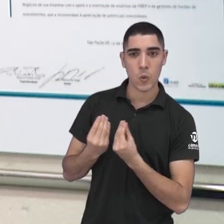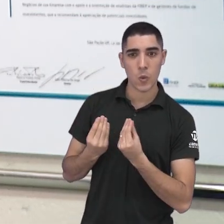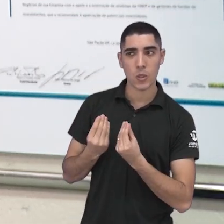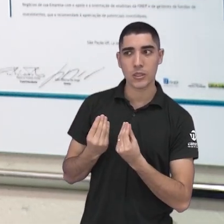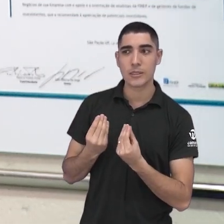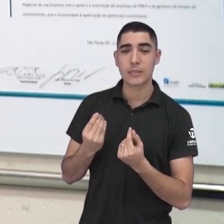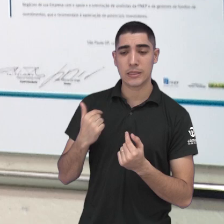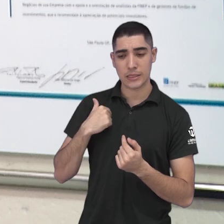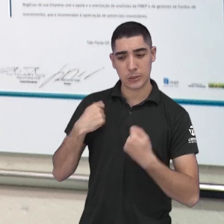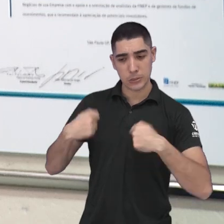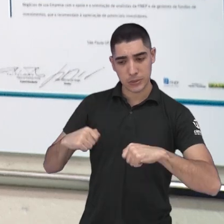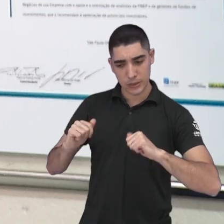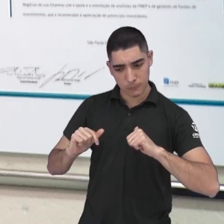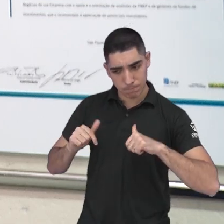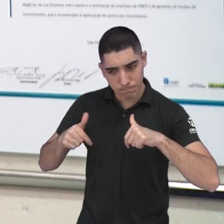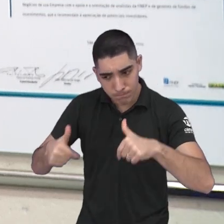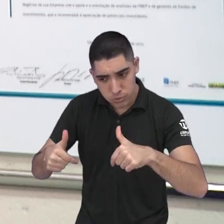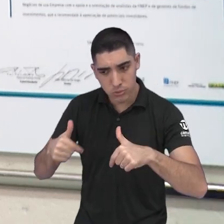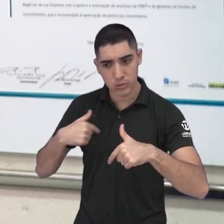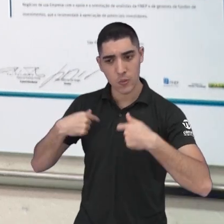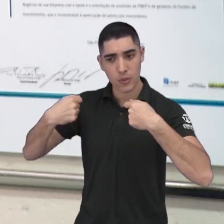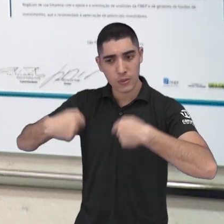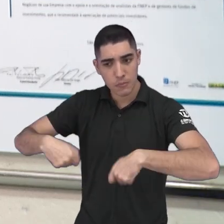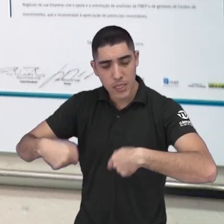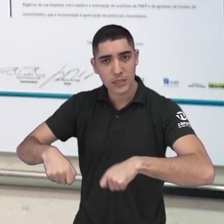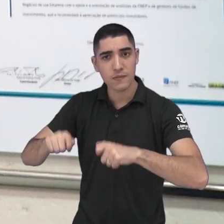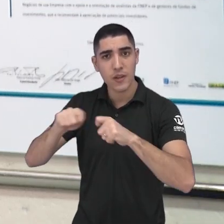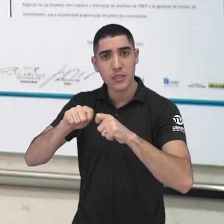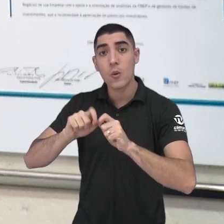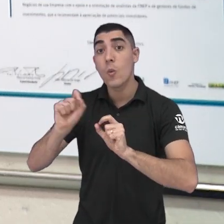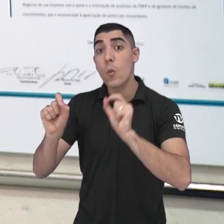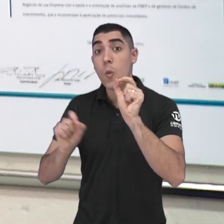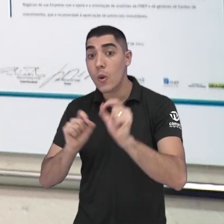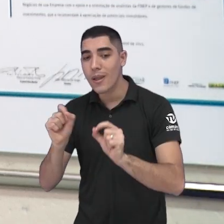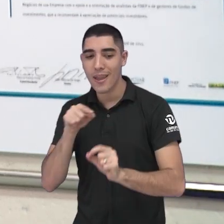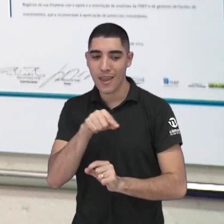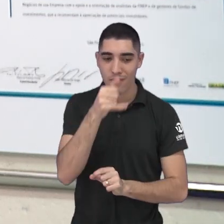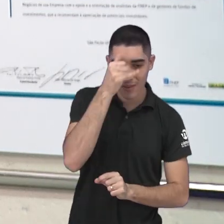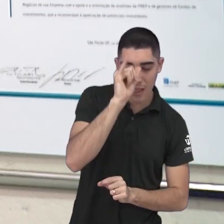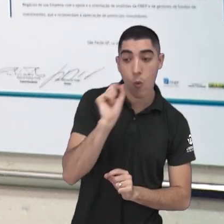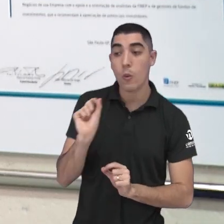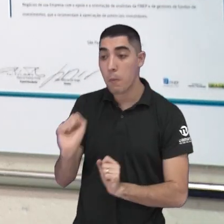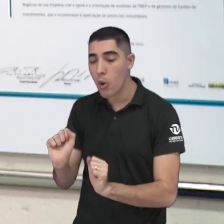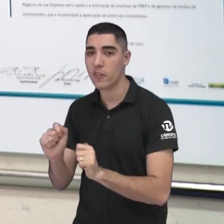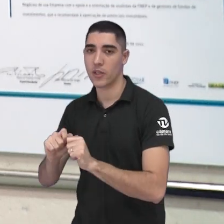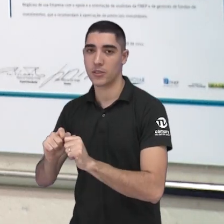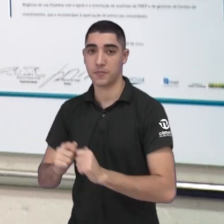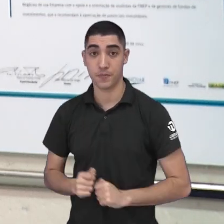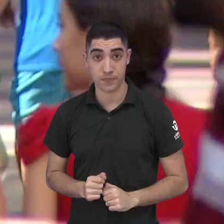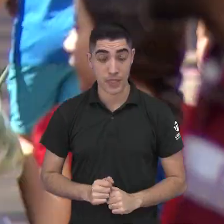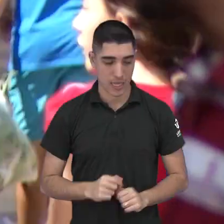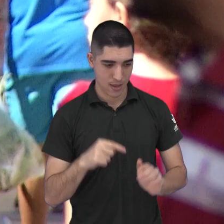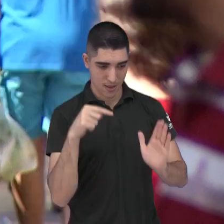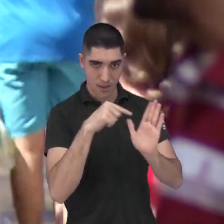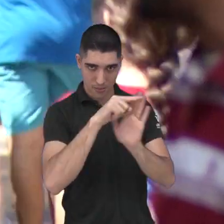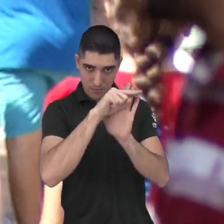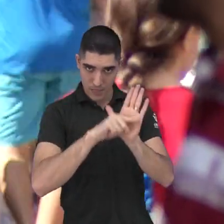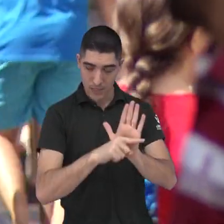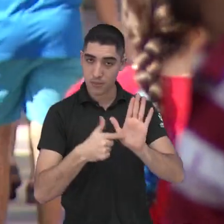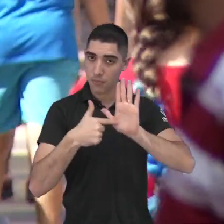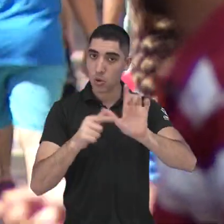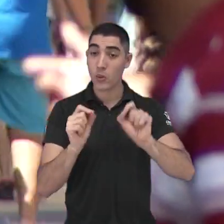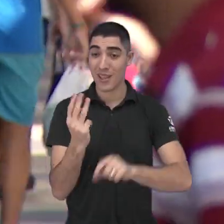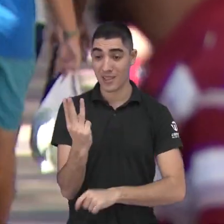certo para saber o seguinte, olha, qual é o esforço que a gente deve fazer e qual não? Qual é a alavanca que a gente tem que puxar e qual a gente não vai fazer? Ainda de acordo